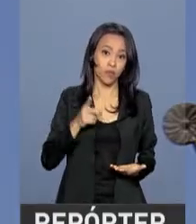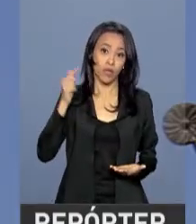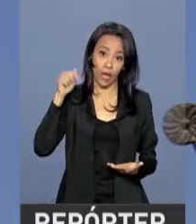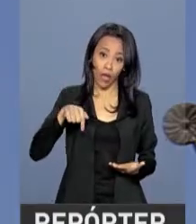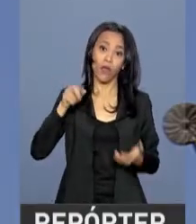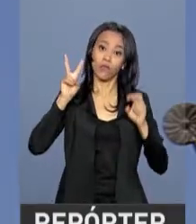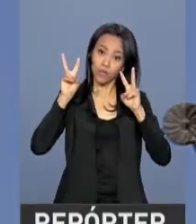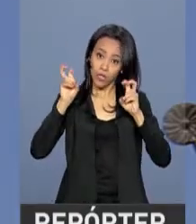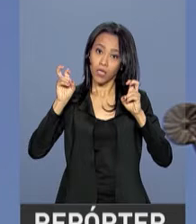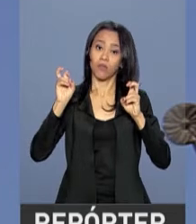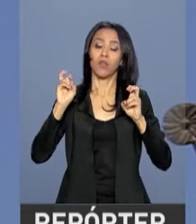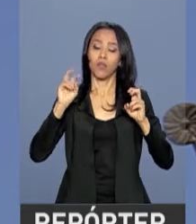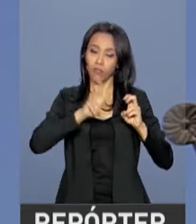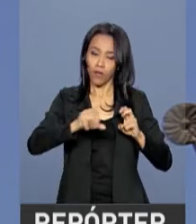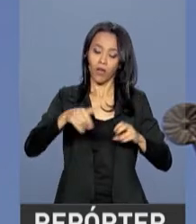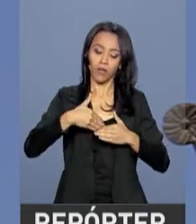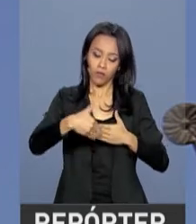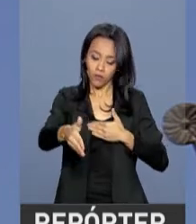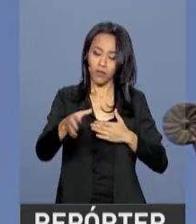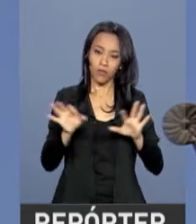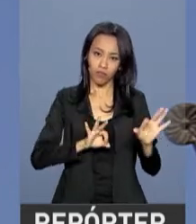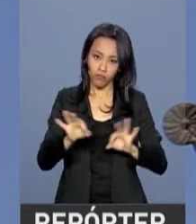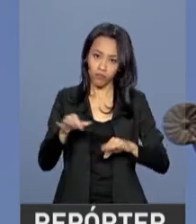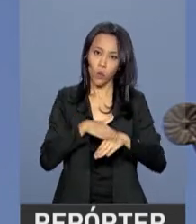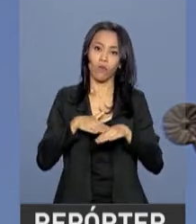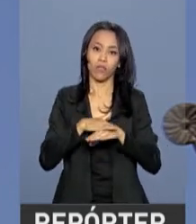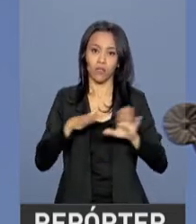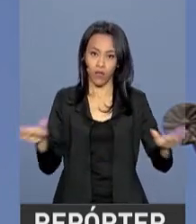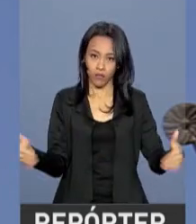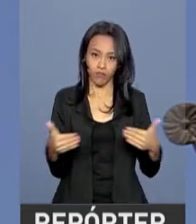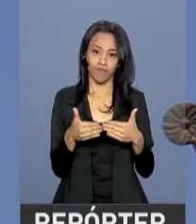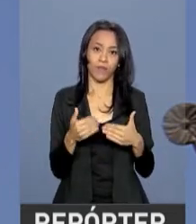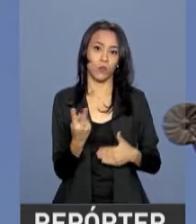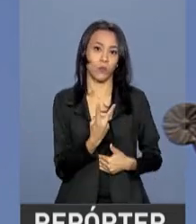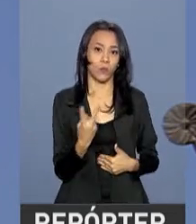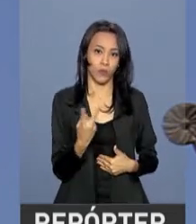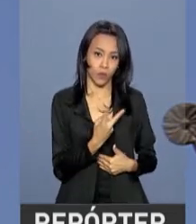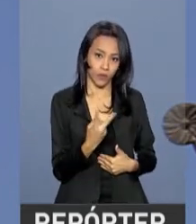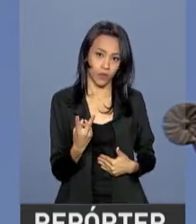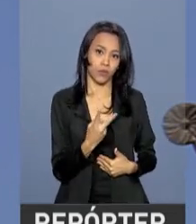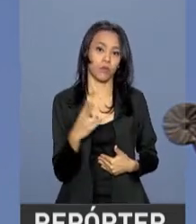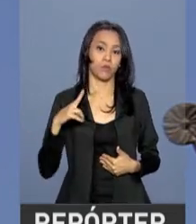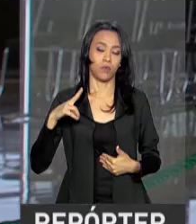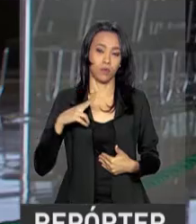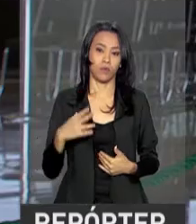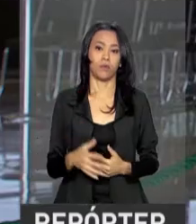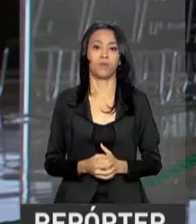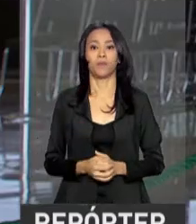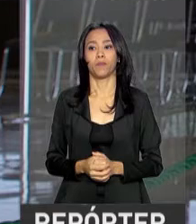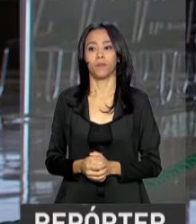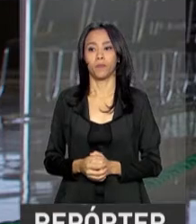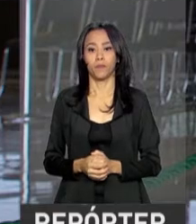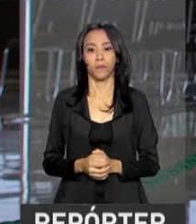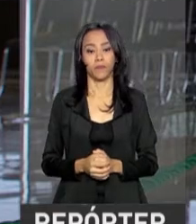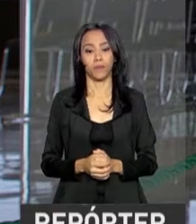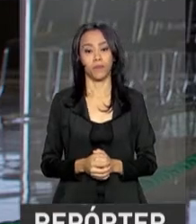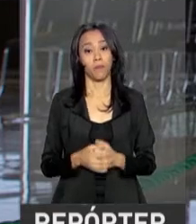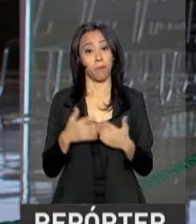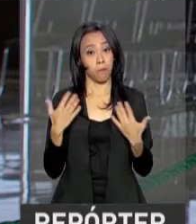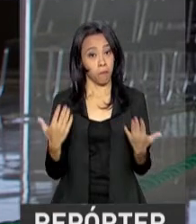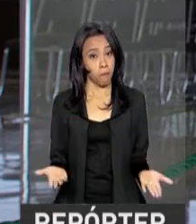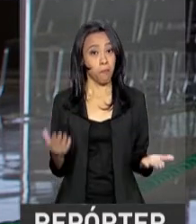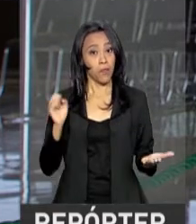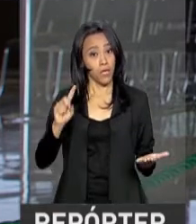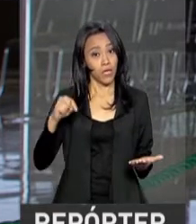na agenda que serra será tratado pelo presidente é em particular olha aí